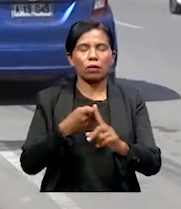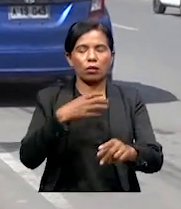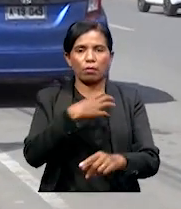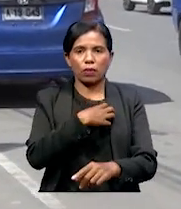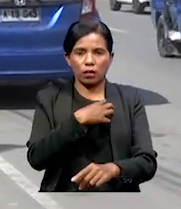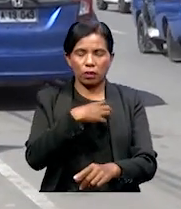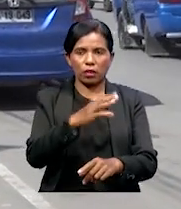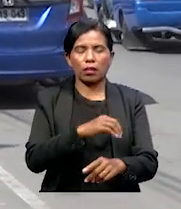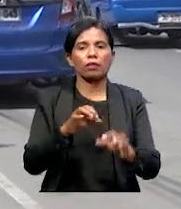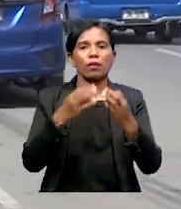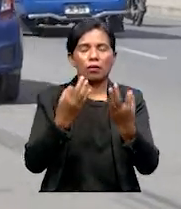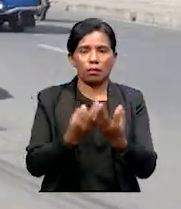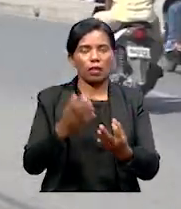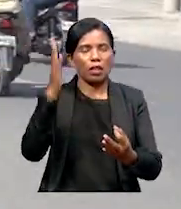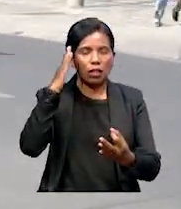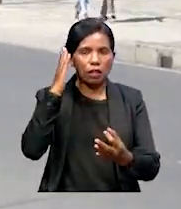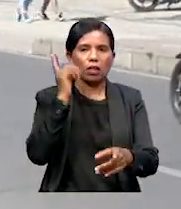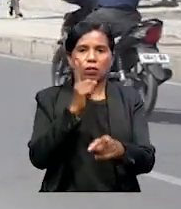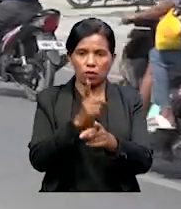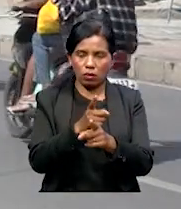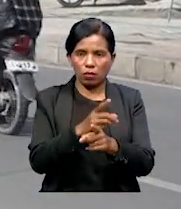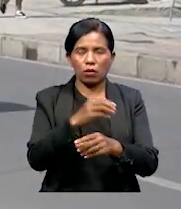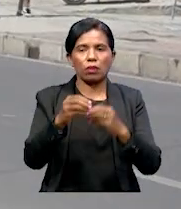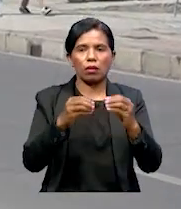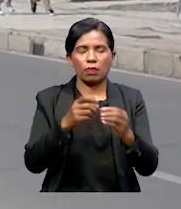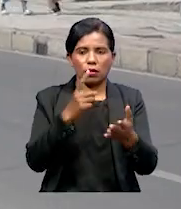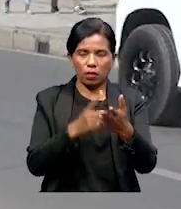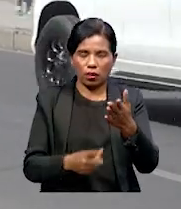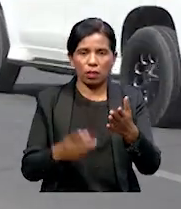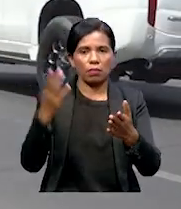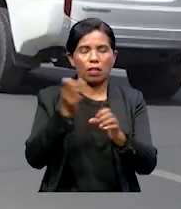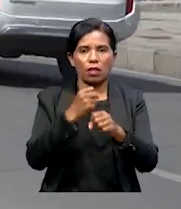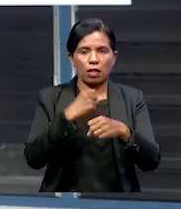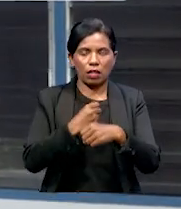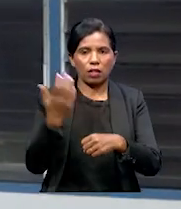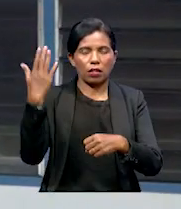nune familia mati bian bele hatene motivo lolos husi acontecimento nebe acontece iha